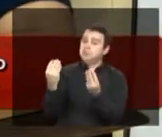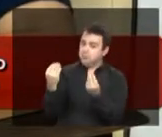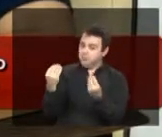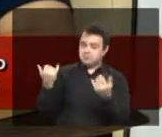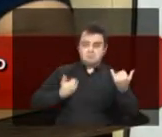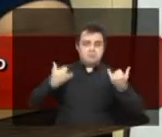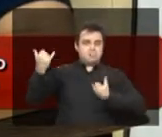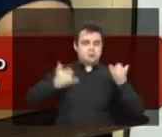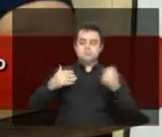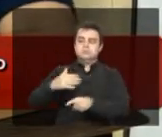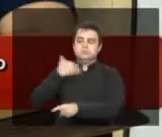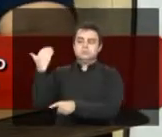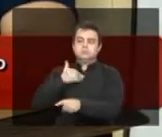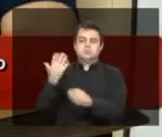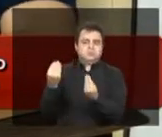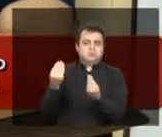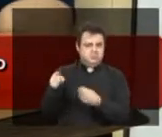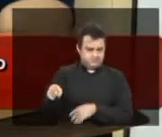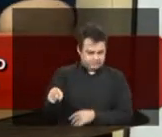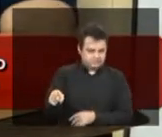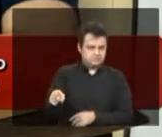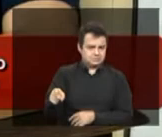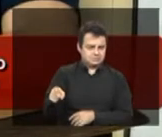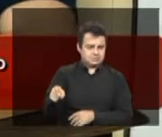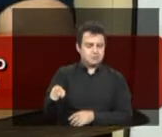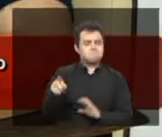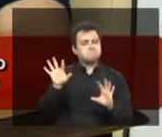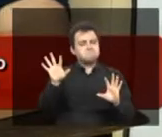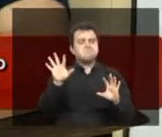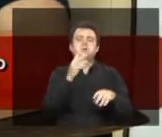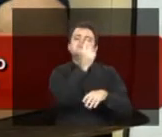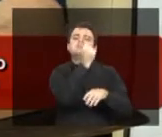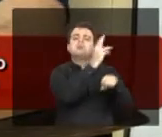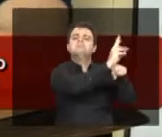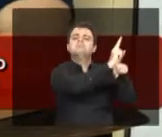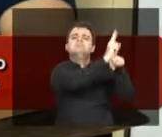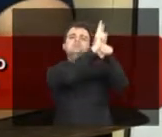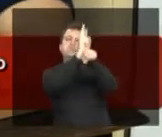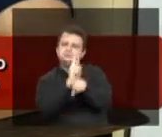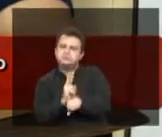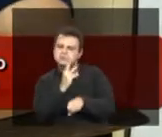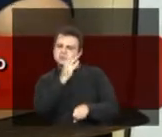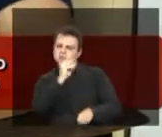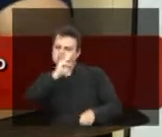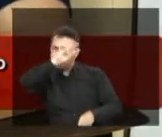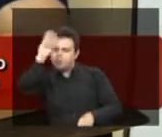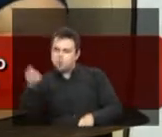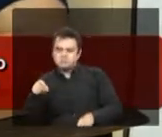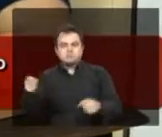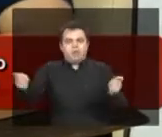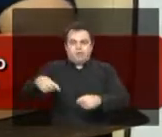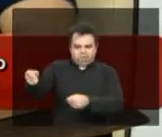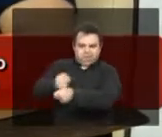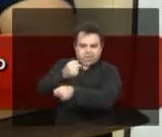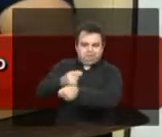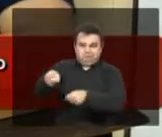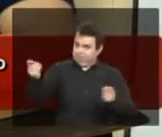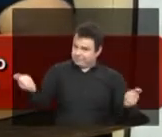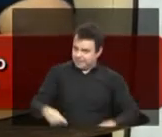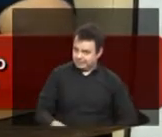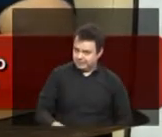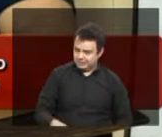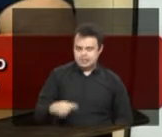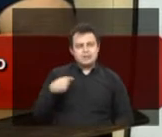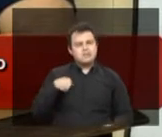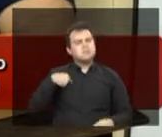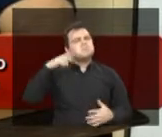sendo registradas naquele local. Mas vamos colocar dentro desses 300 milhões essa obra. Só que eu fiz uma lista.